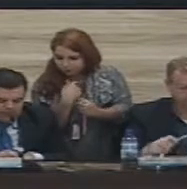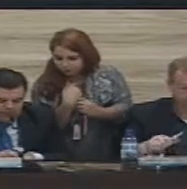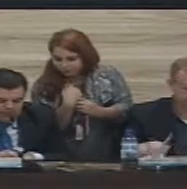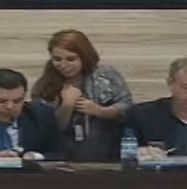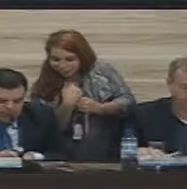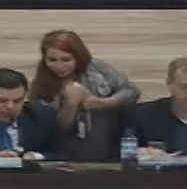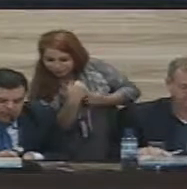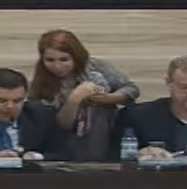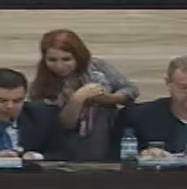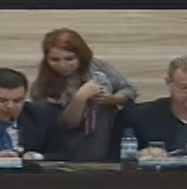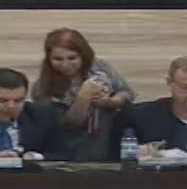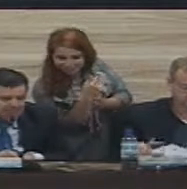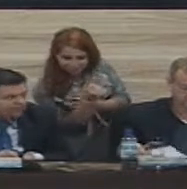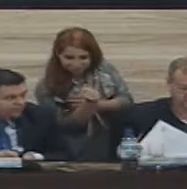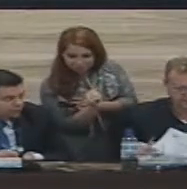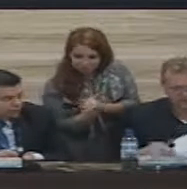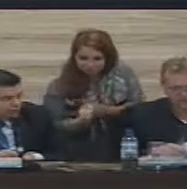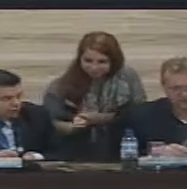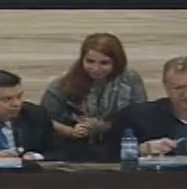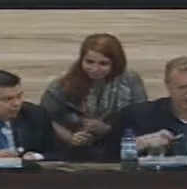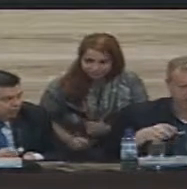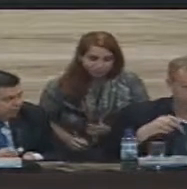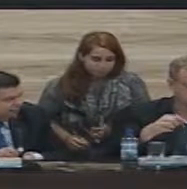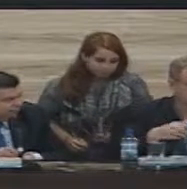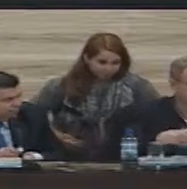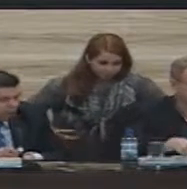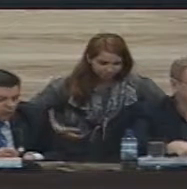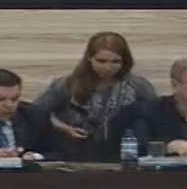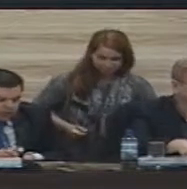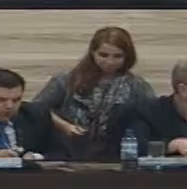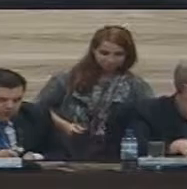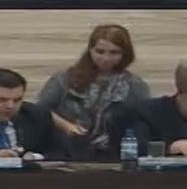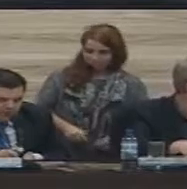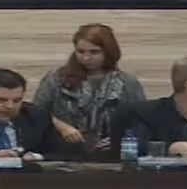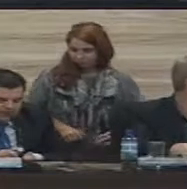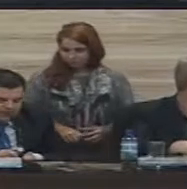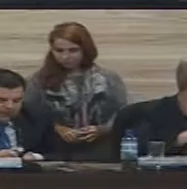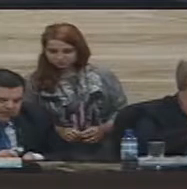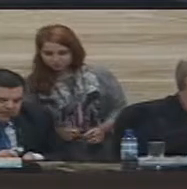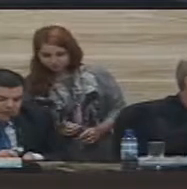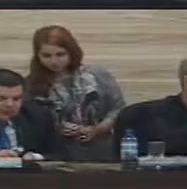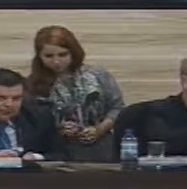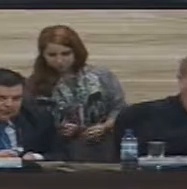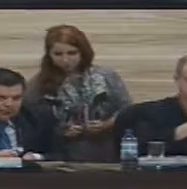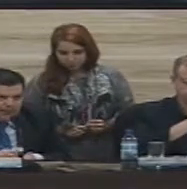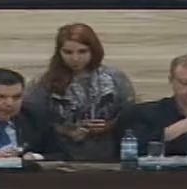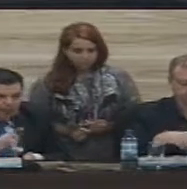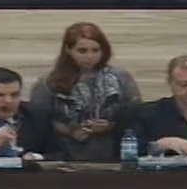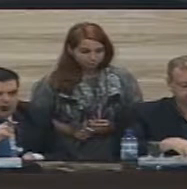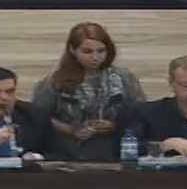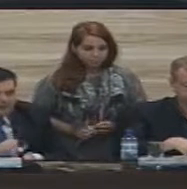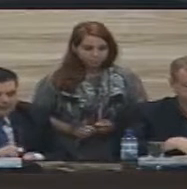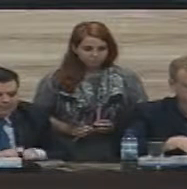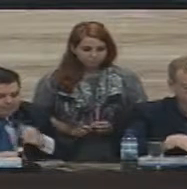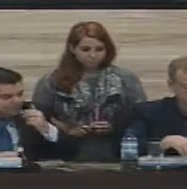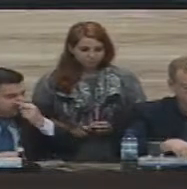roteiro erroneamente, mas vamos corrigir. Muito obrigado, vereador Jorge Freitas. A votação é